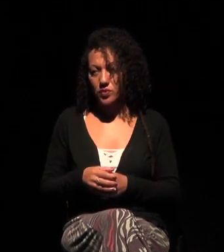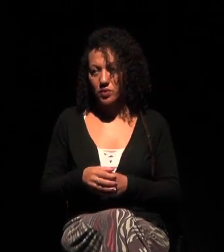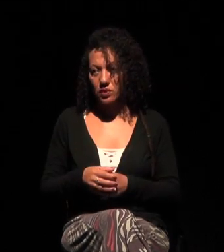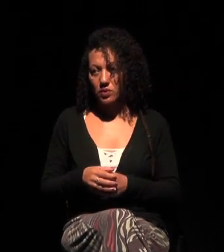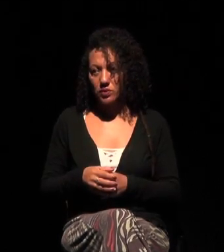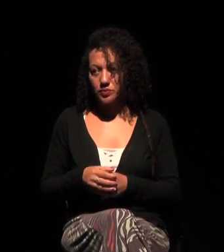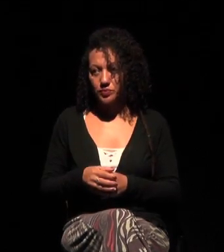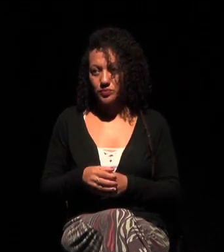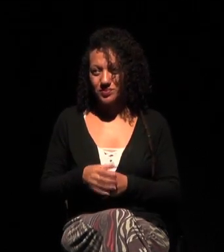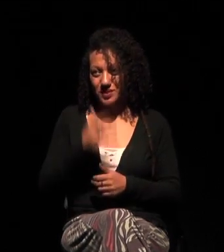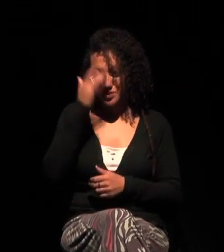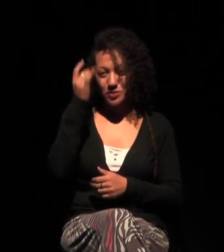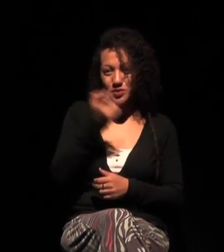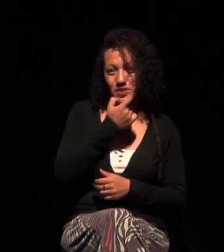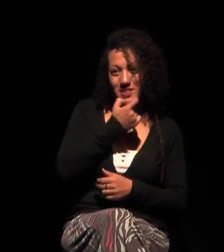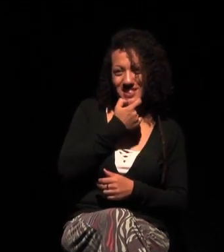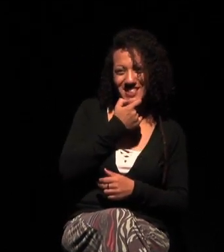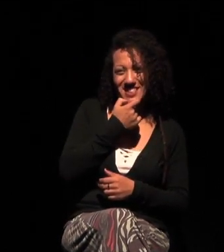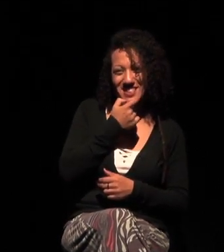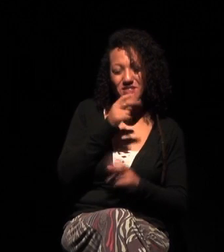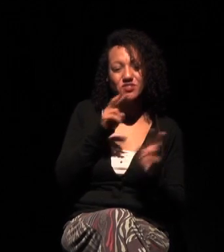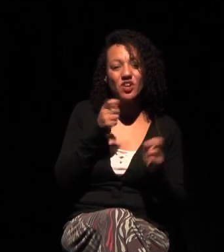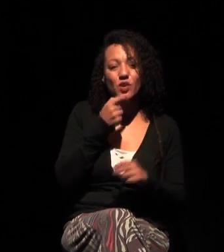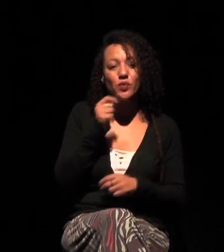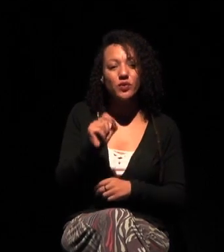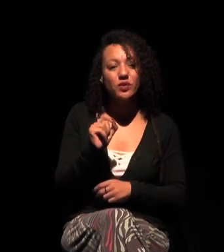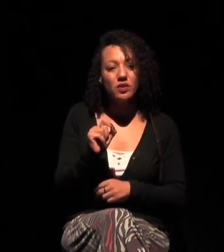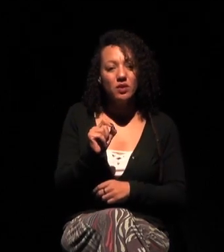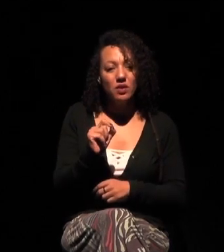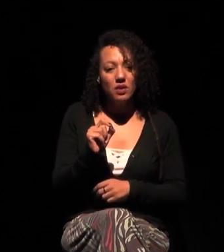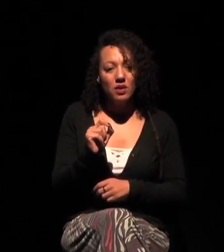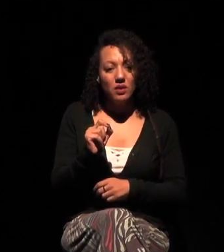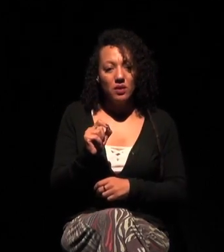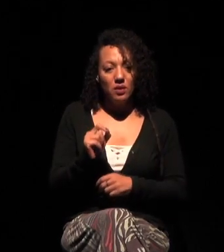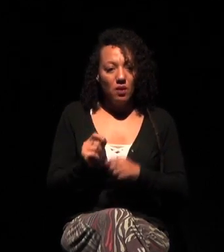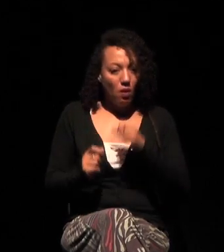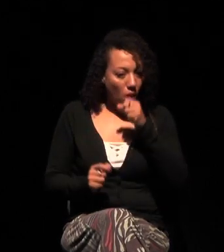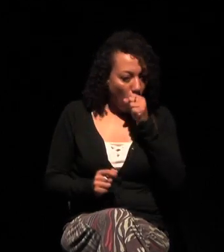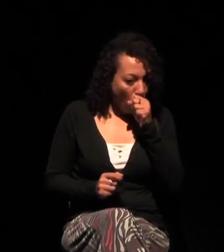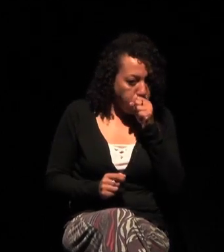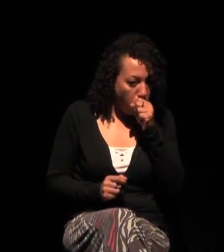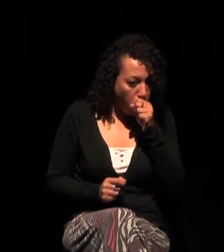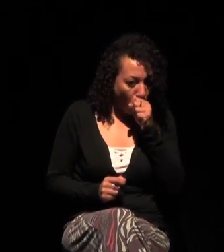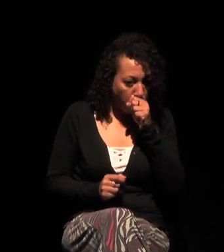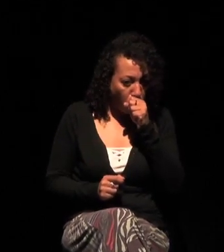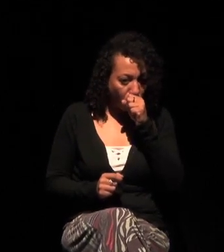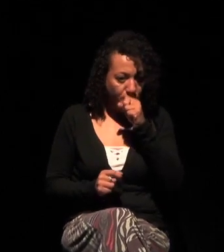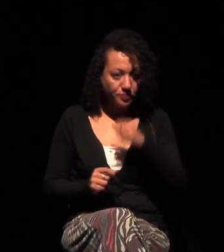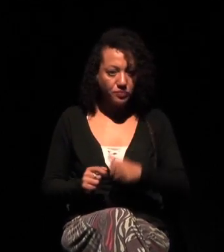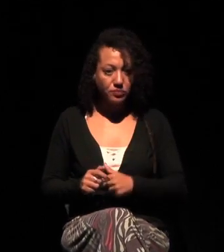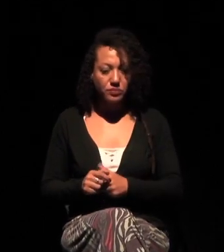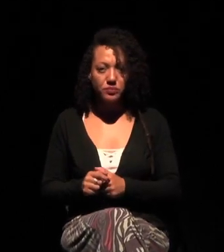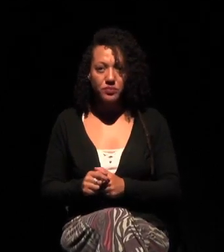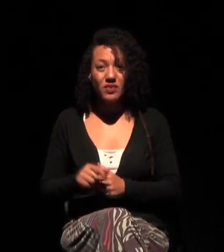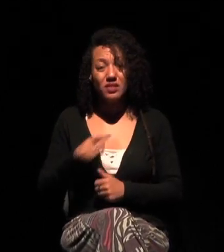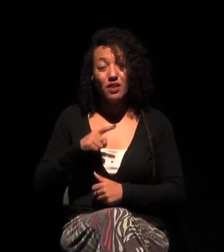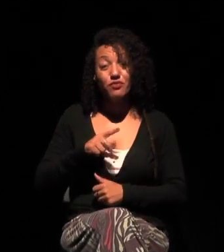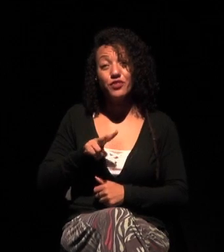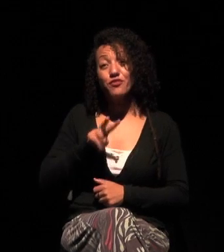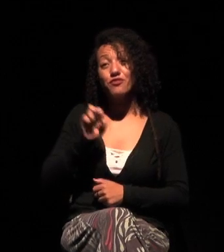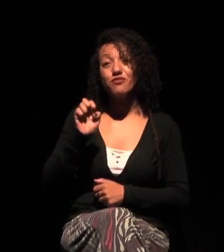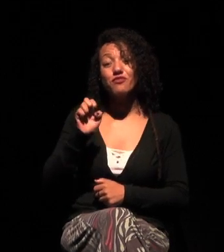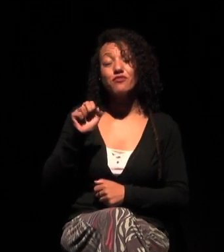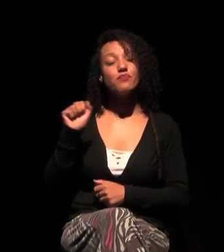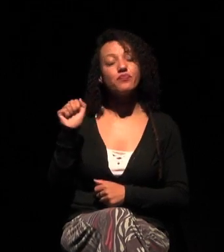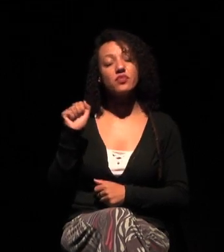teriam os ingleses foi o volante tanto mau estado mas cola má ciência mas a gente vai